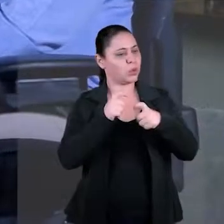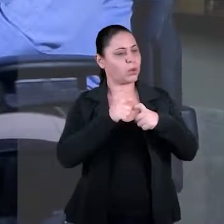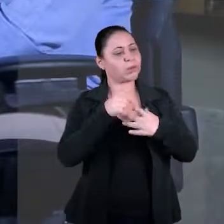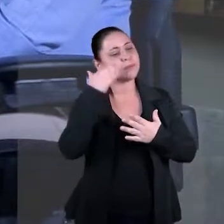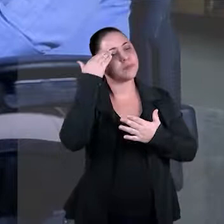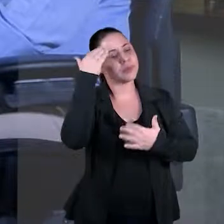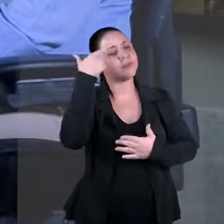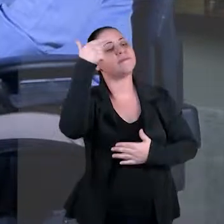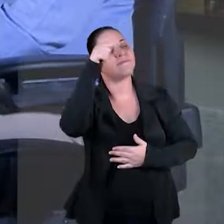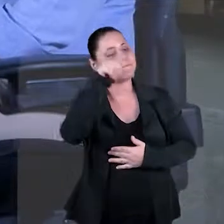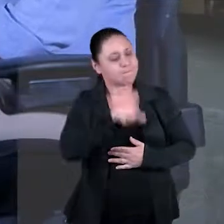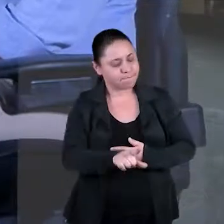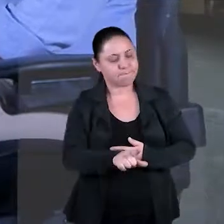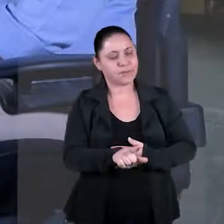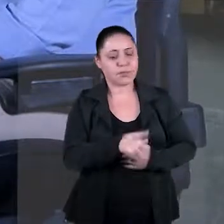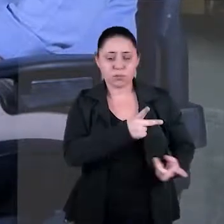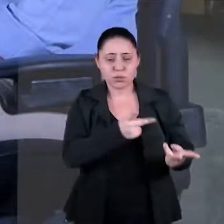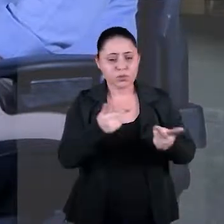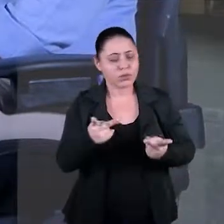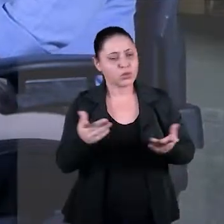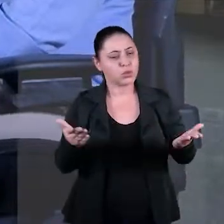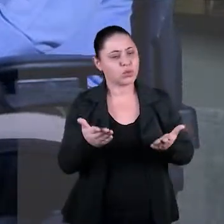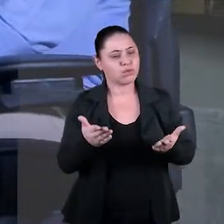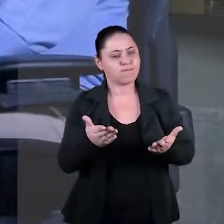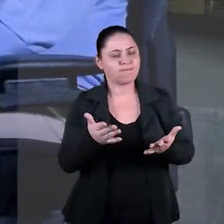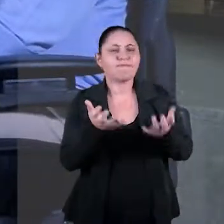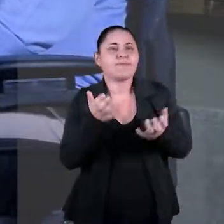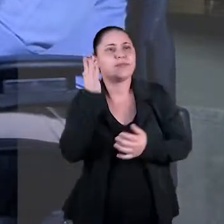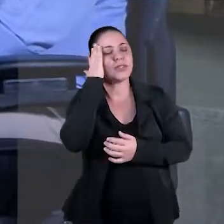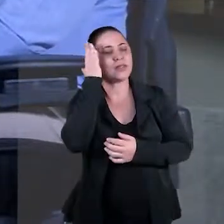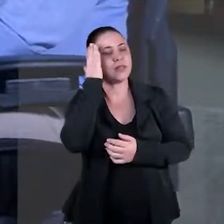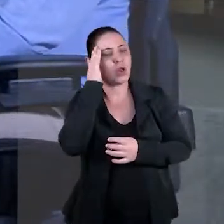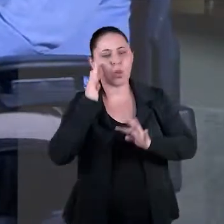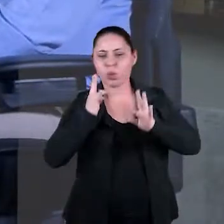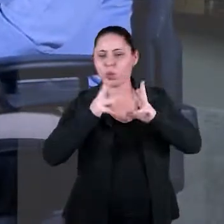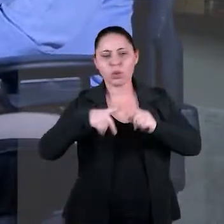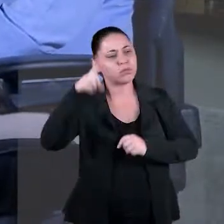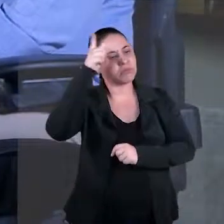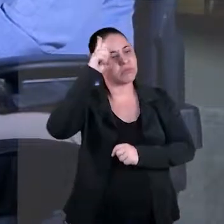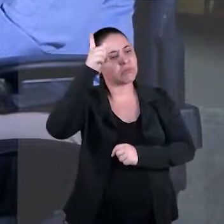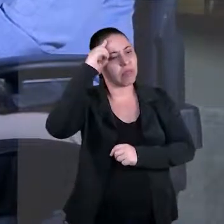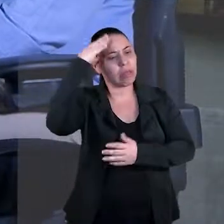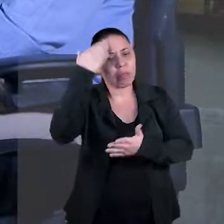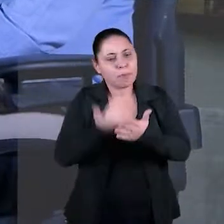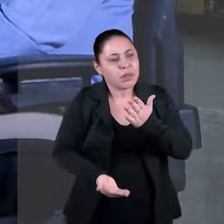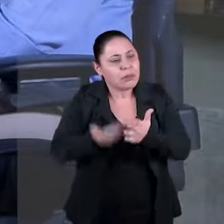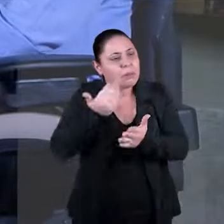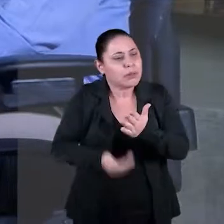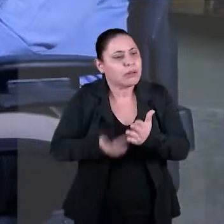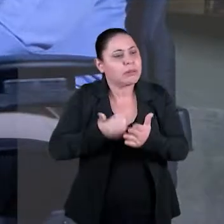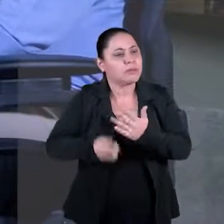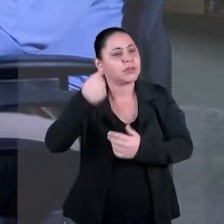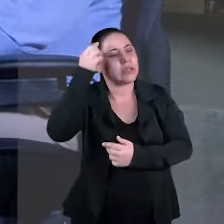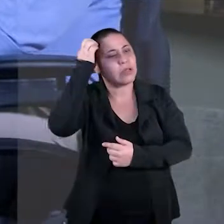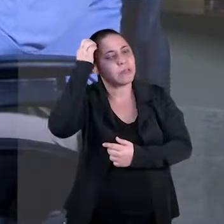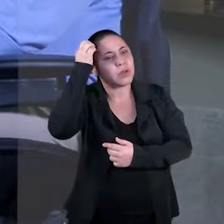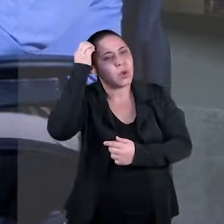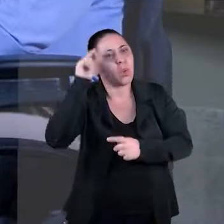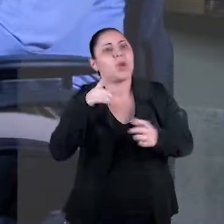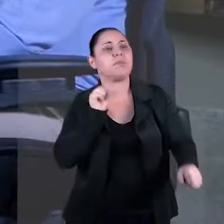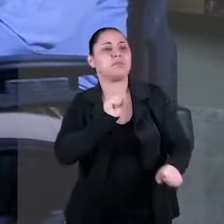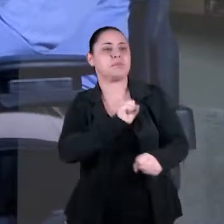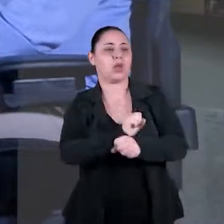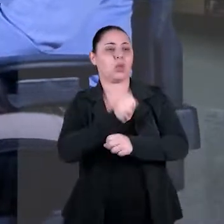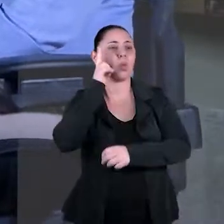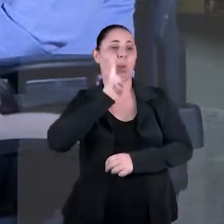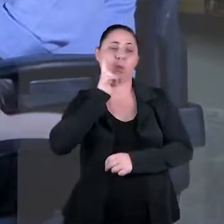Doutor, obrigada novamente por o senhor estar aqui. Eu queria saber o seguinte, todos os dias os cabelos caem, né? Quando que deixa de